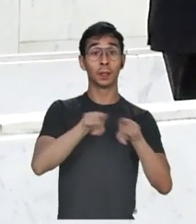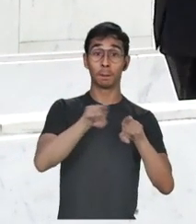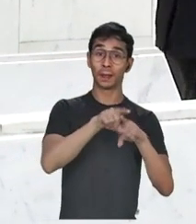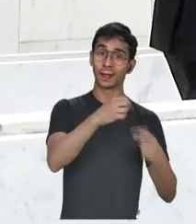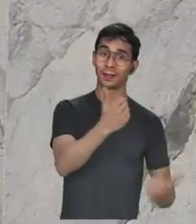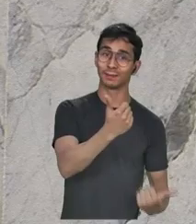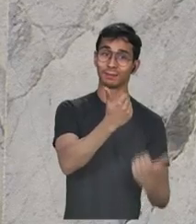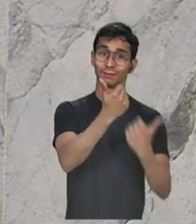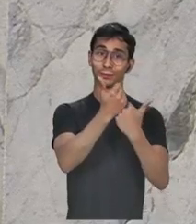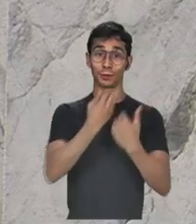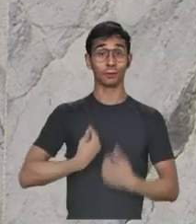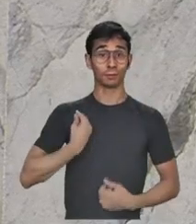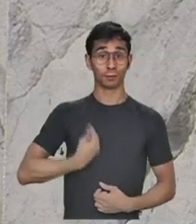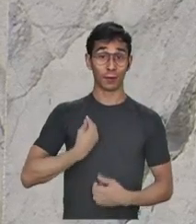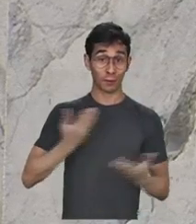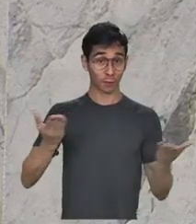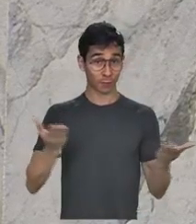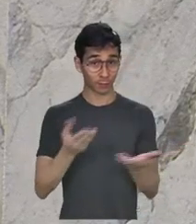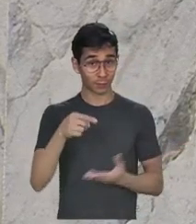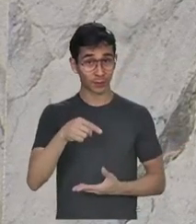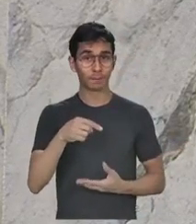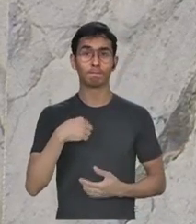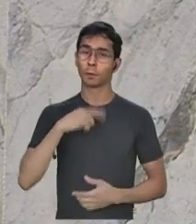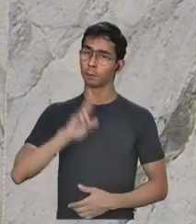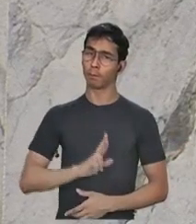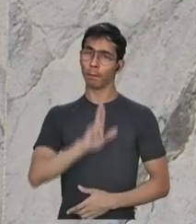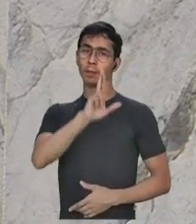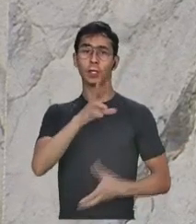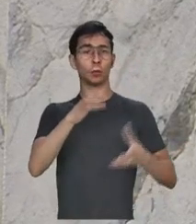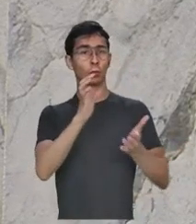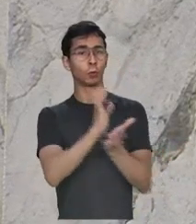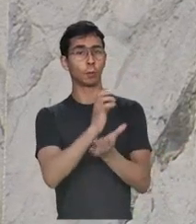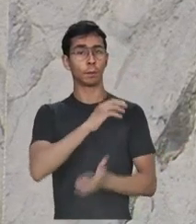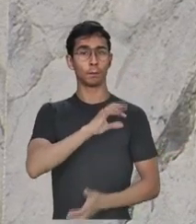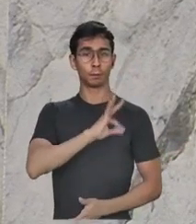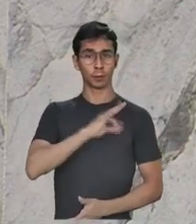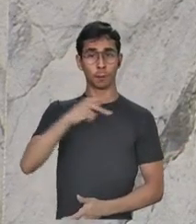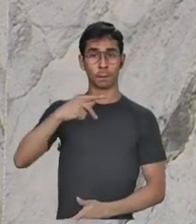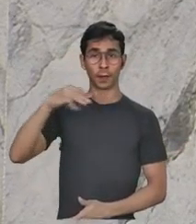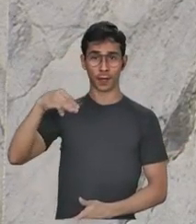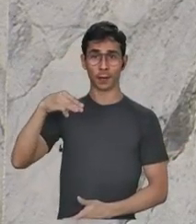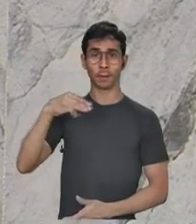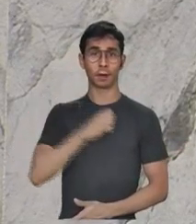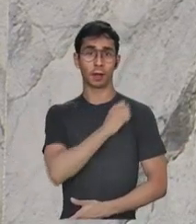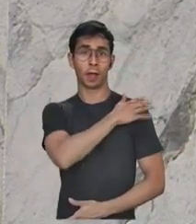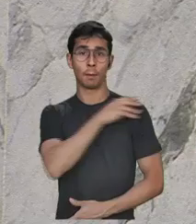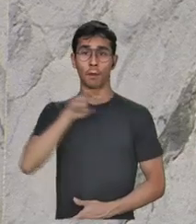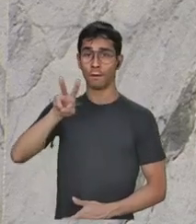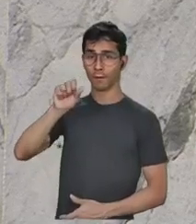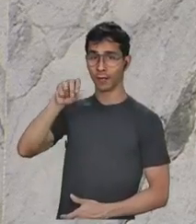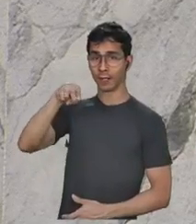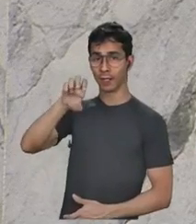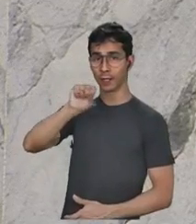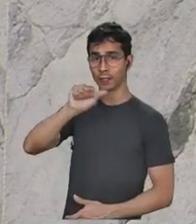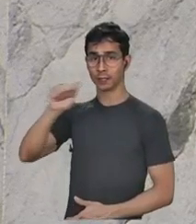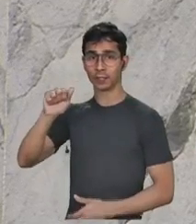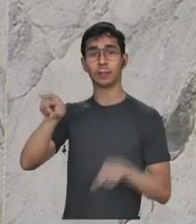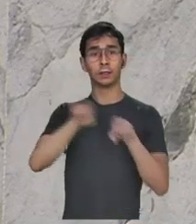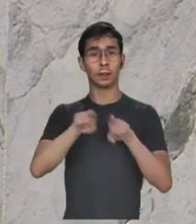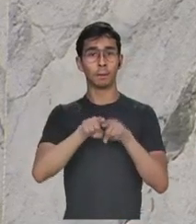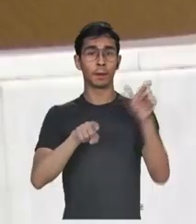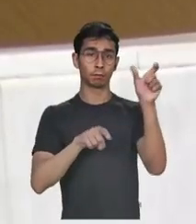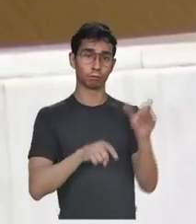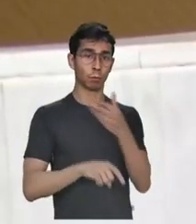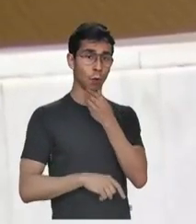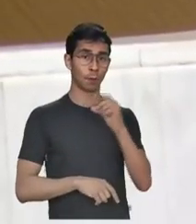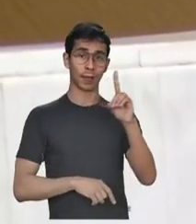saudar aqui em nome da assessoria policial militar cabo vanessa o cabo da lu estão sempre conosco aqui diariamente fazendo a